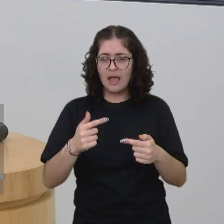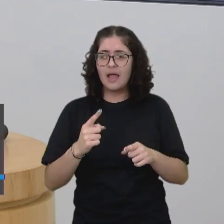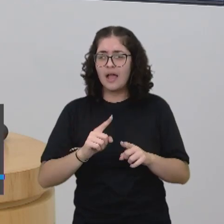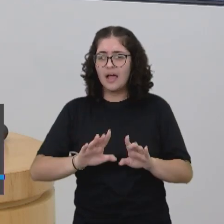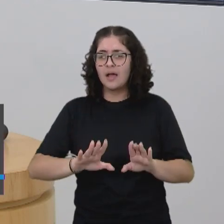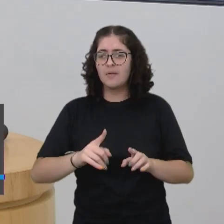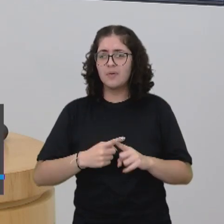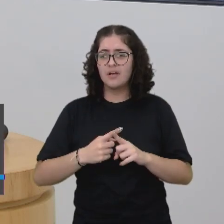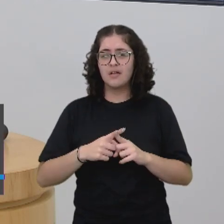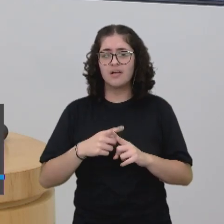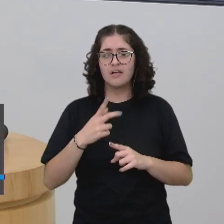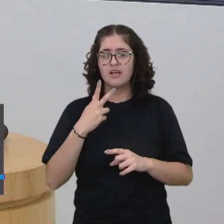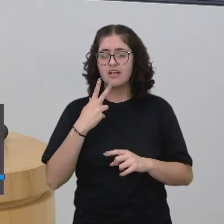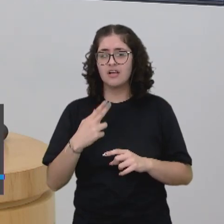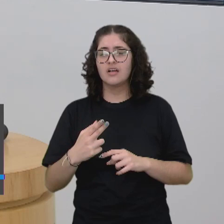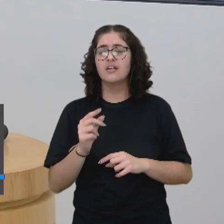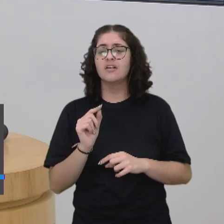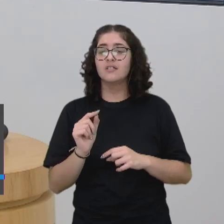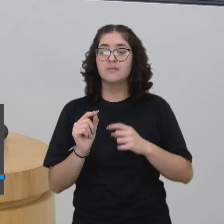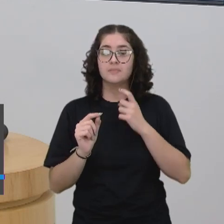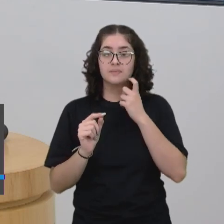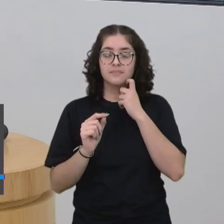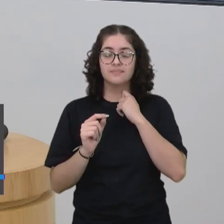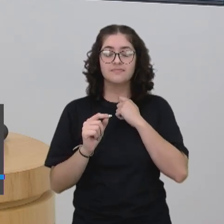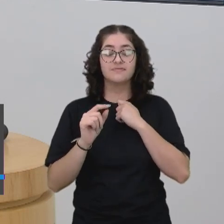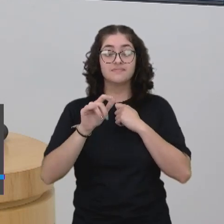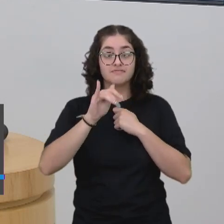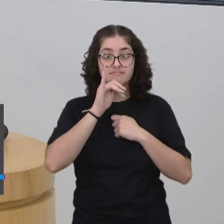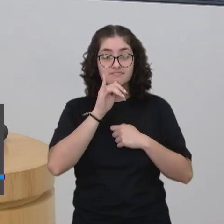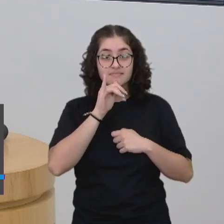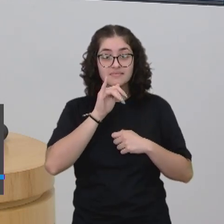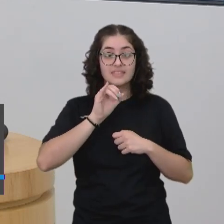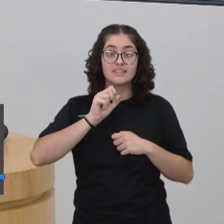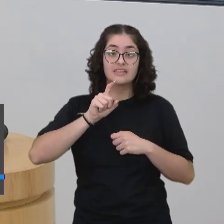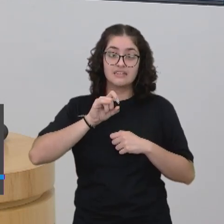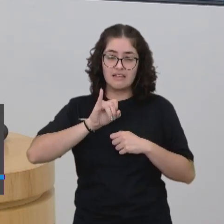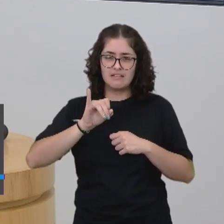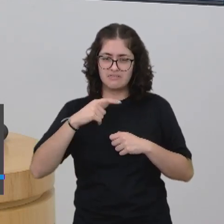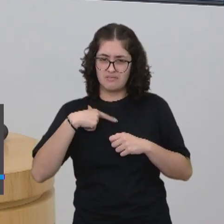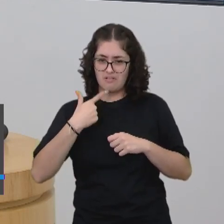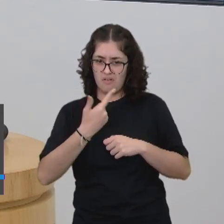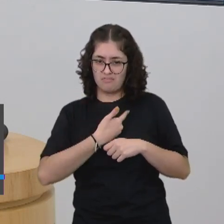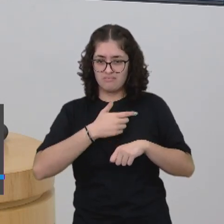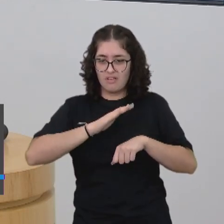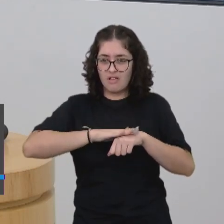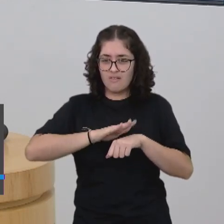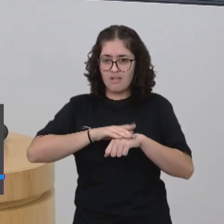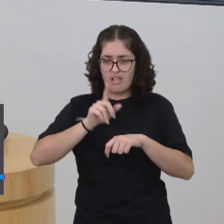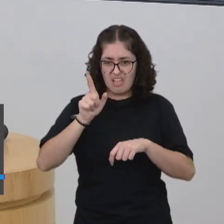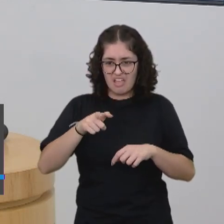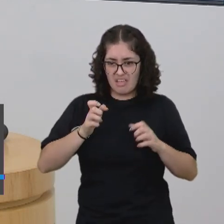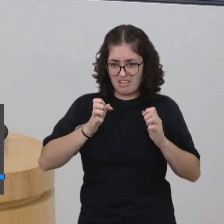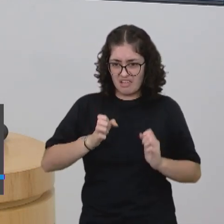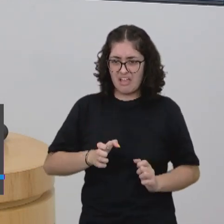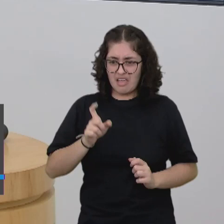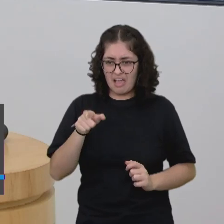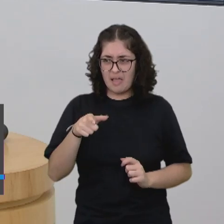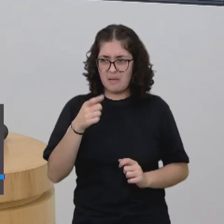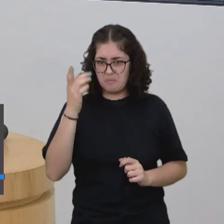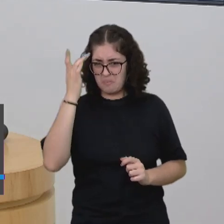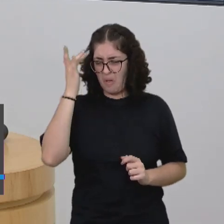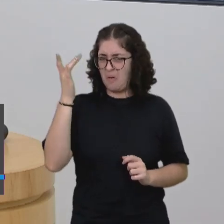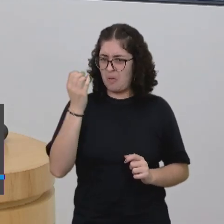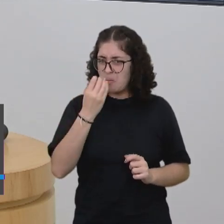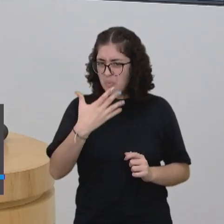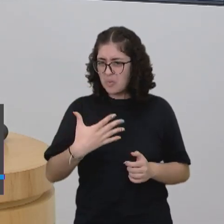Talvez a gente está esquecendo do básico, que é olhar e falar, será que o que a gente está fazendo é ético? É moral?